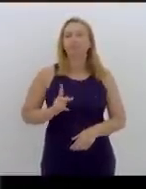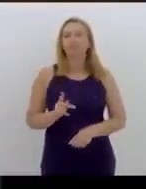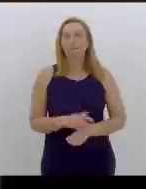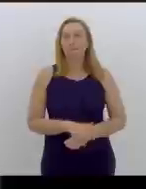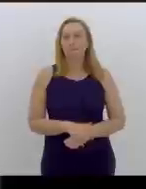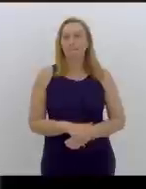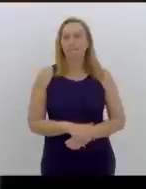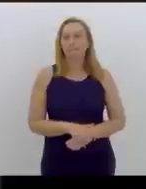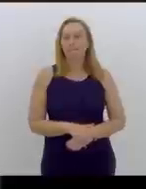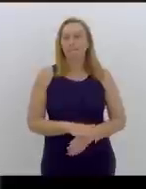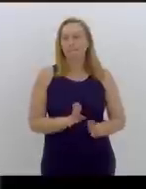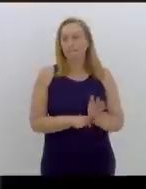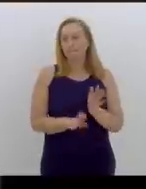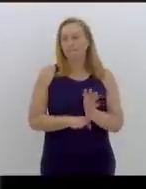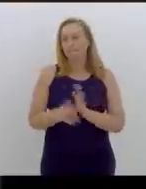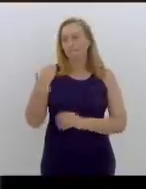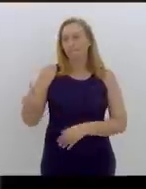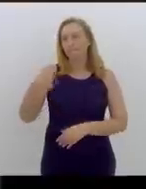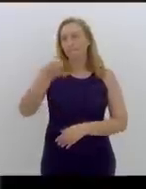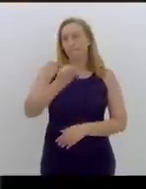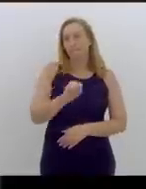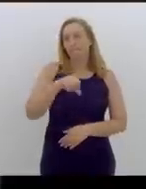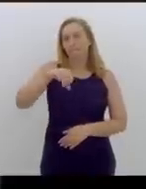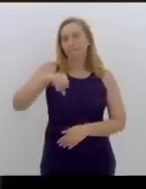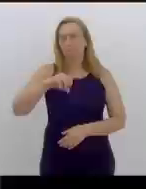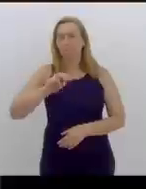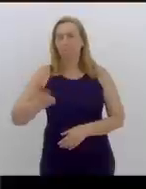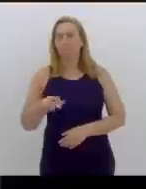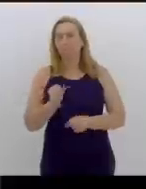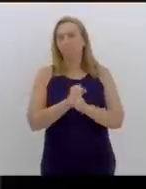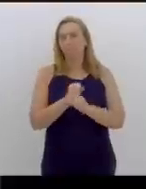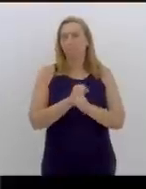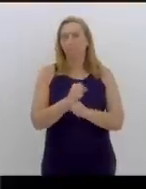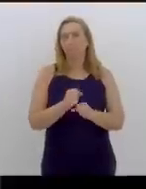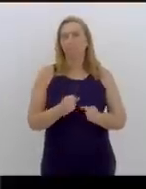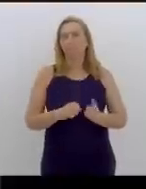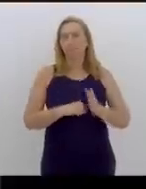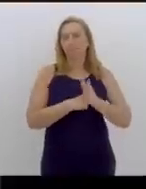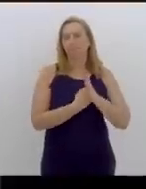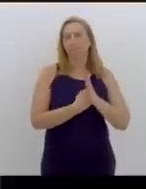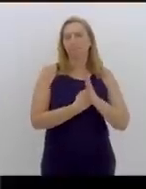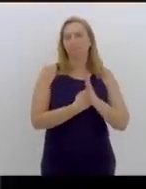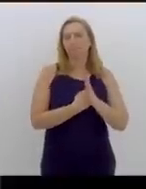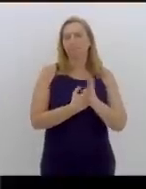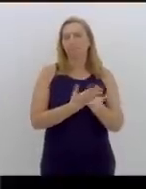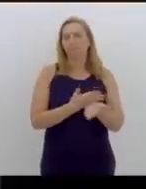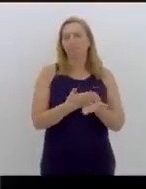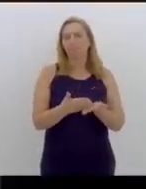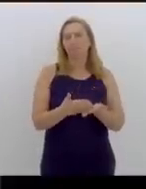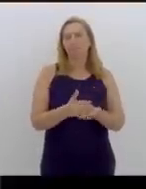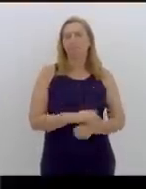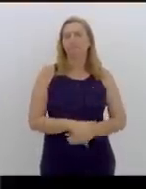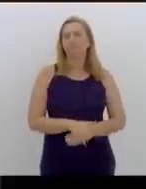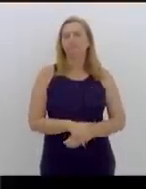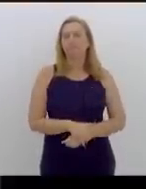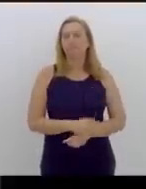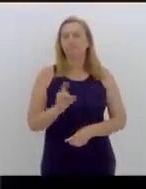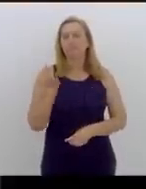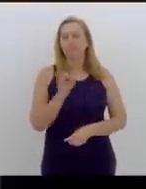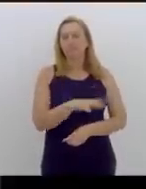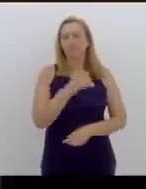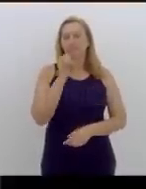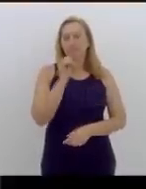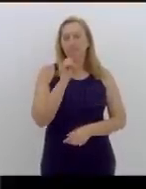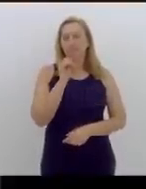gasto dela 89 milhões anos foi vetado inicialmente no último